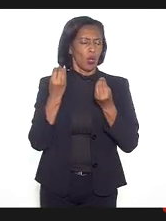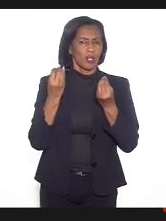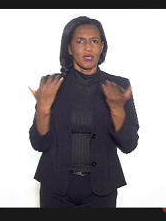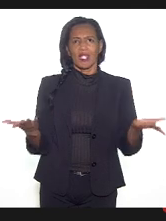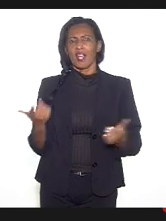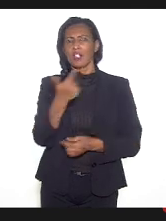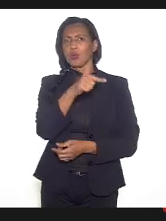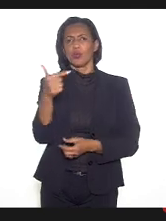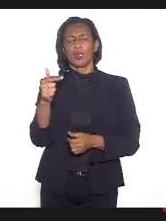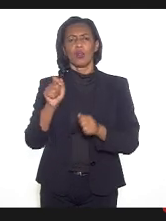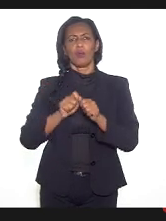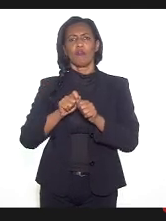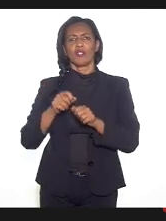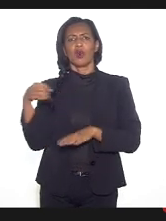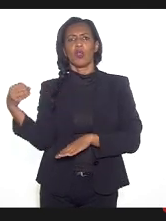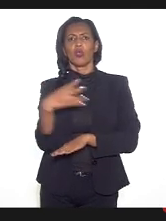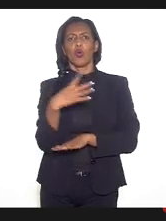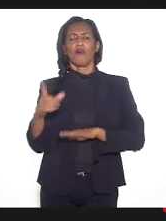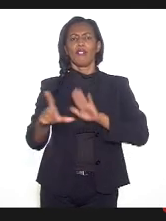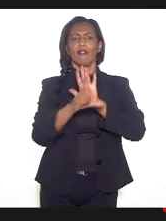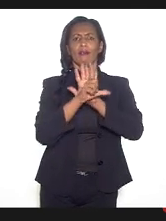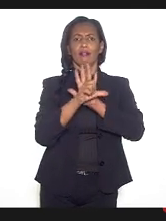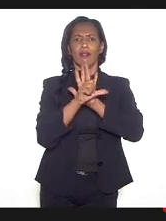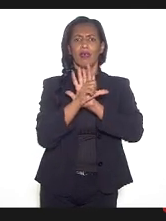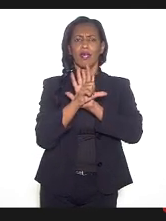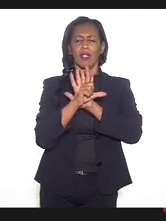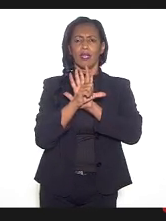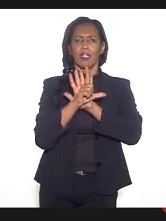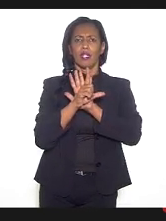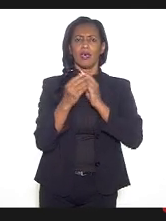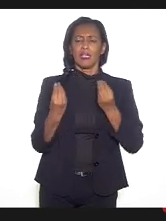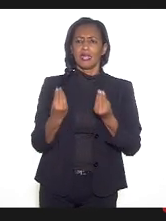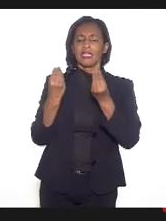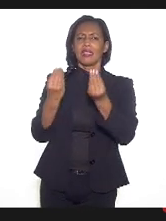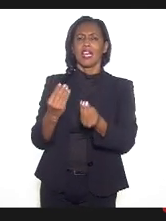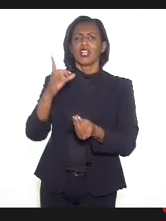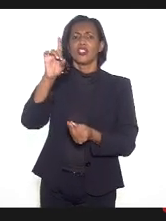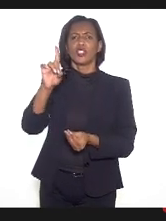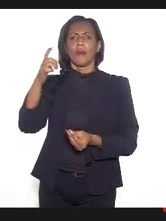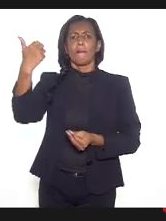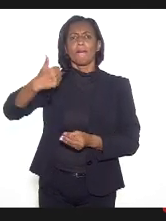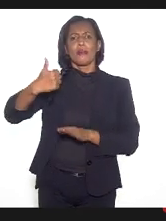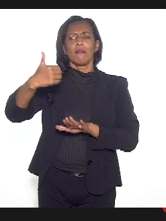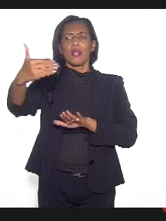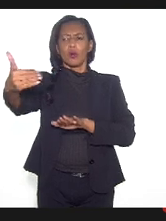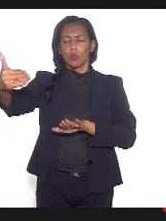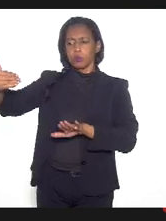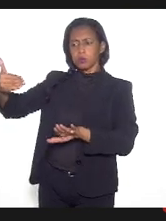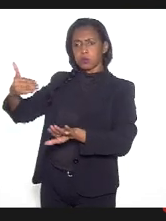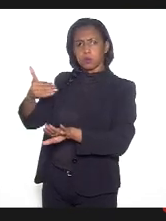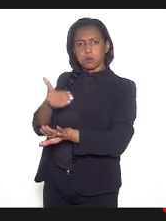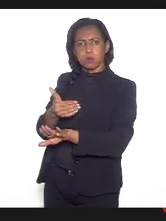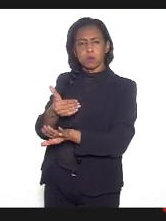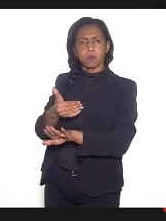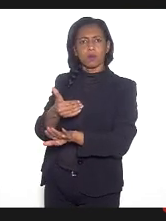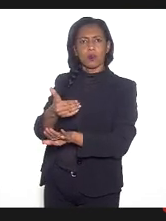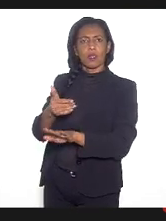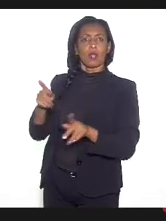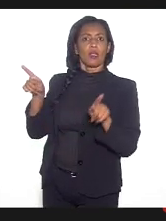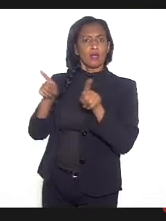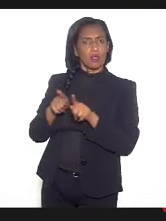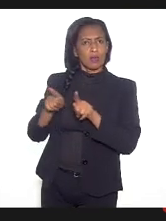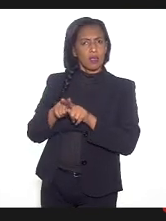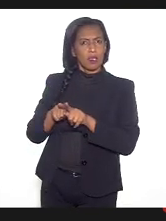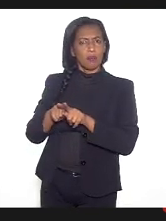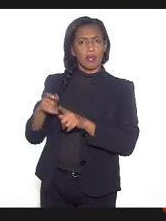nova lei que abrangisse, chamar eles na frente e abrangisse também, compor